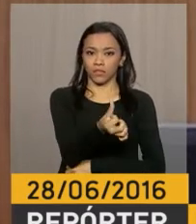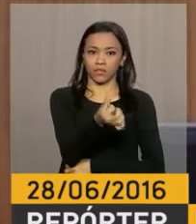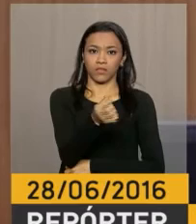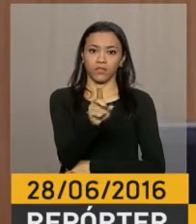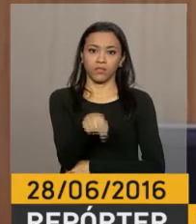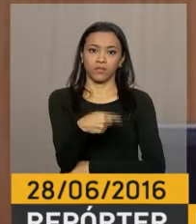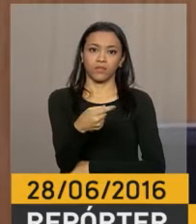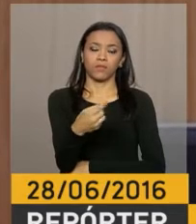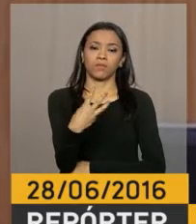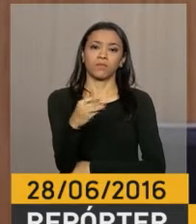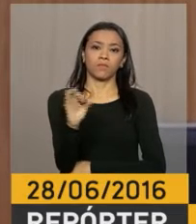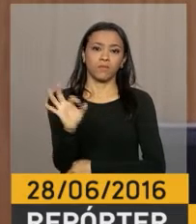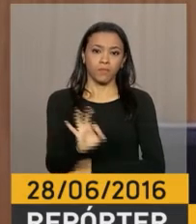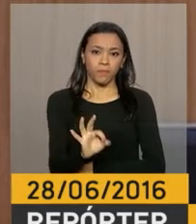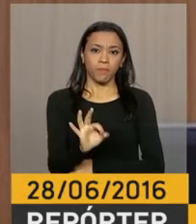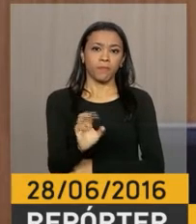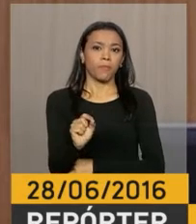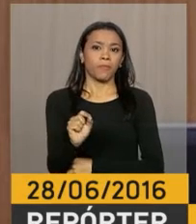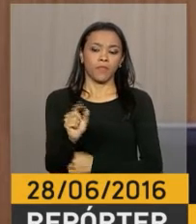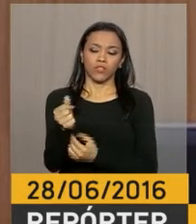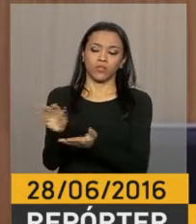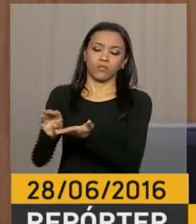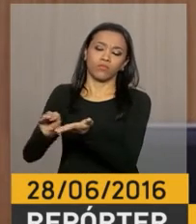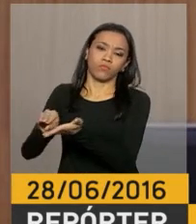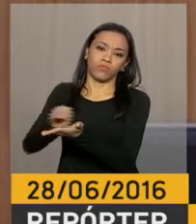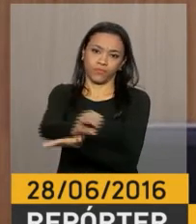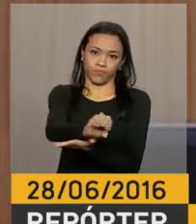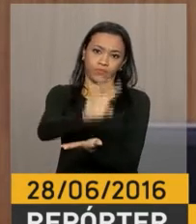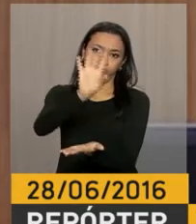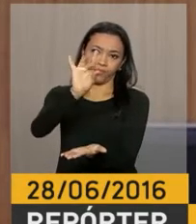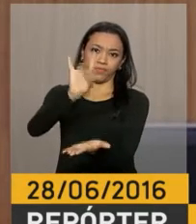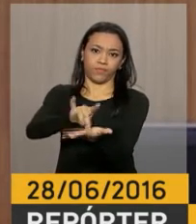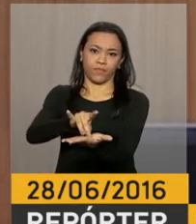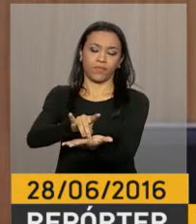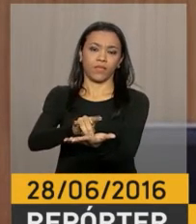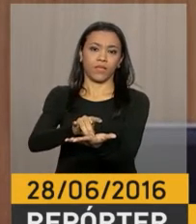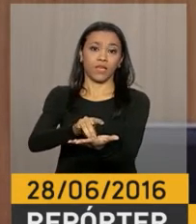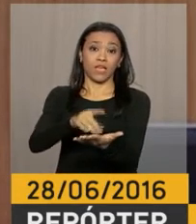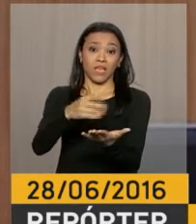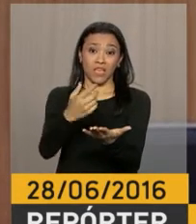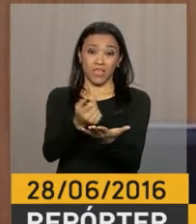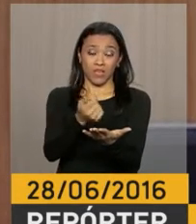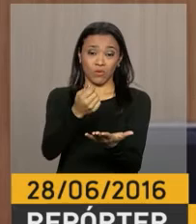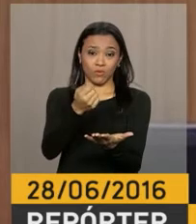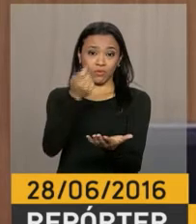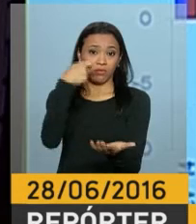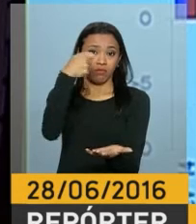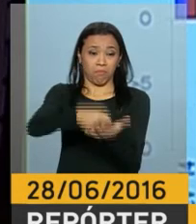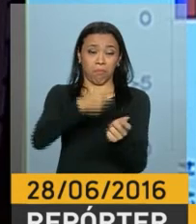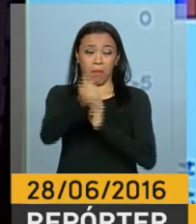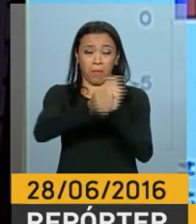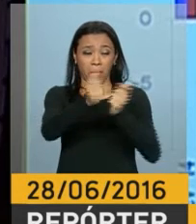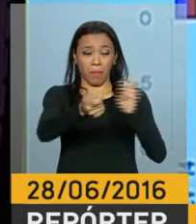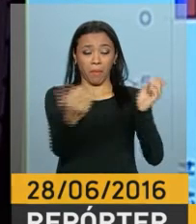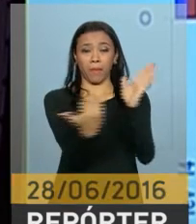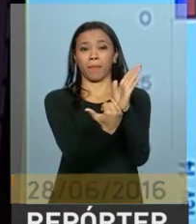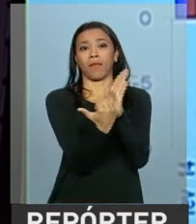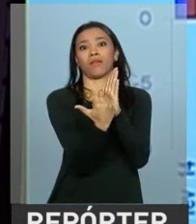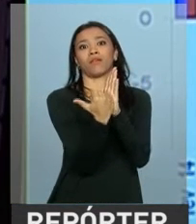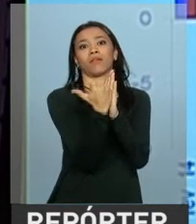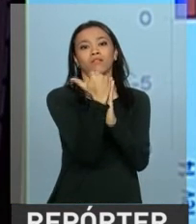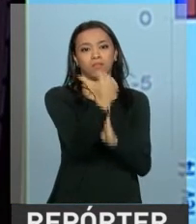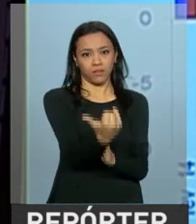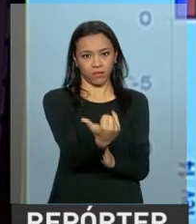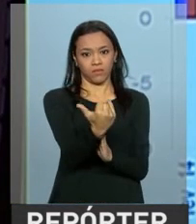nas receitas reais, enquanto as despesas cresceram 2,6%, quer dizer,